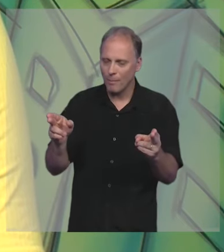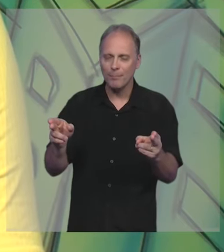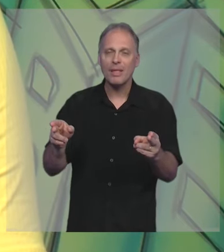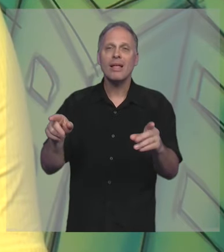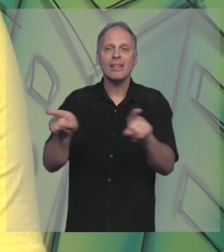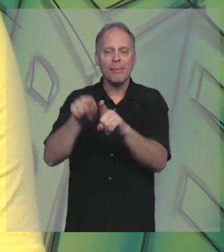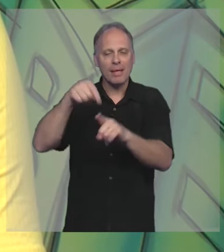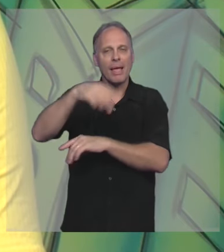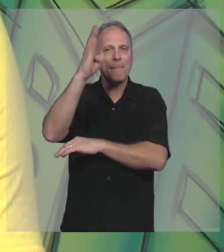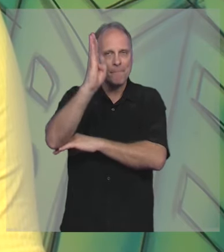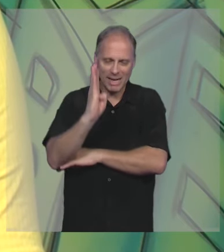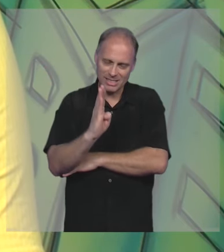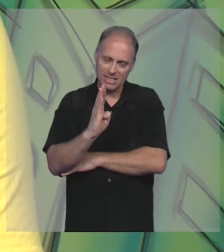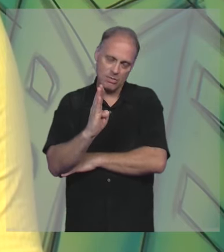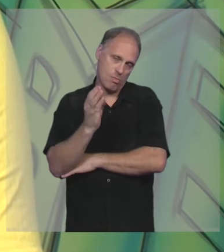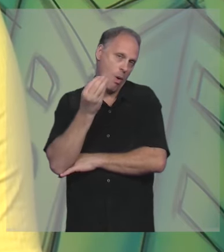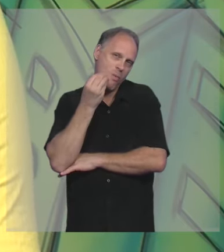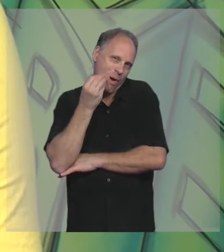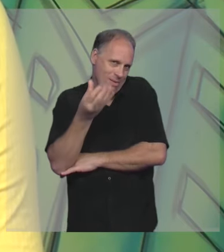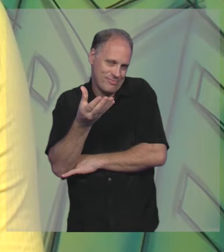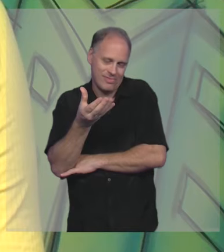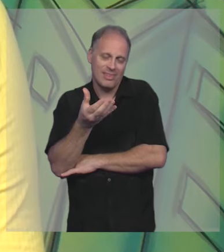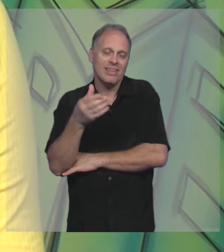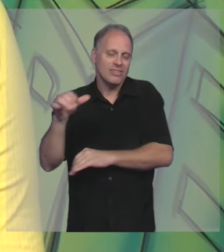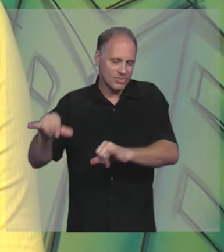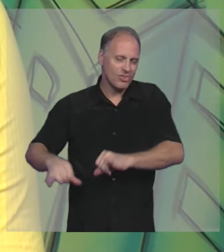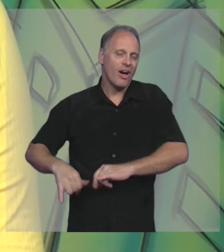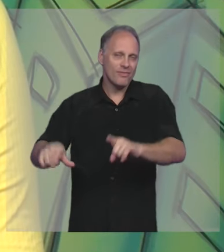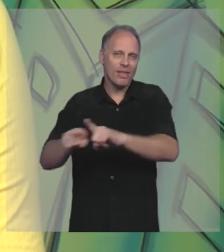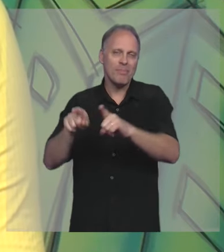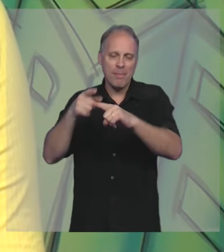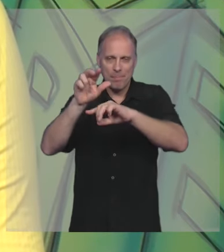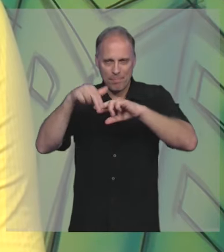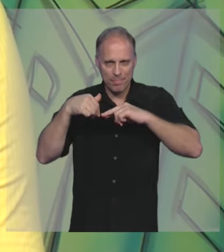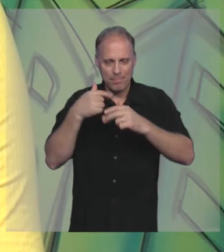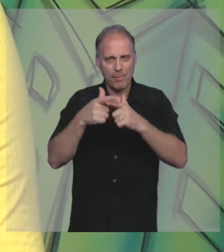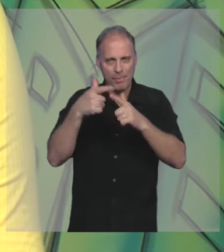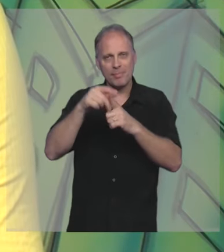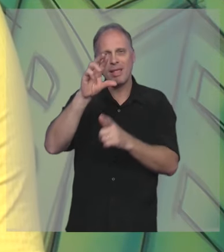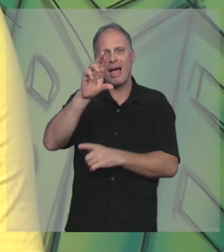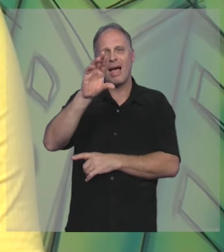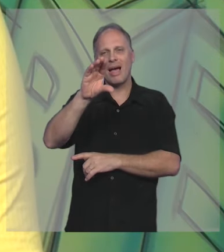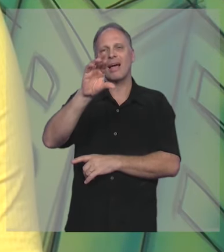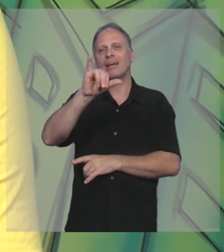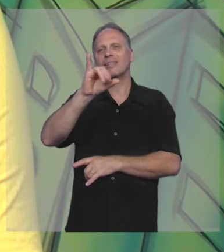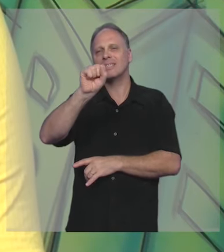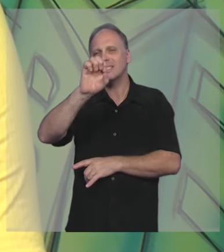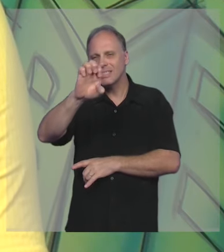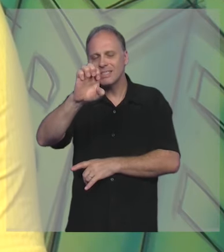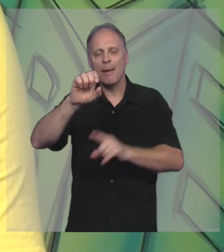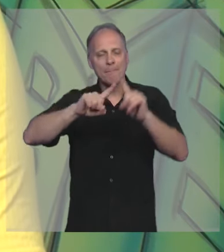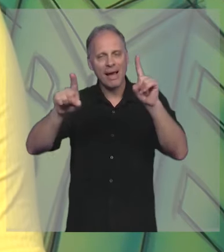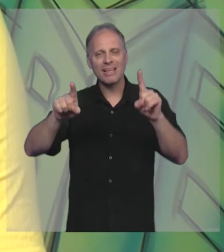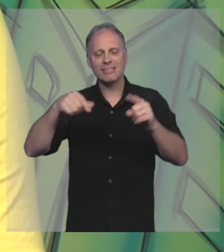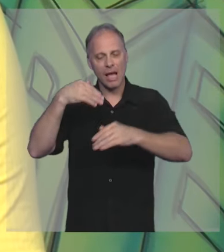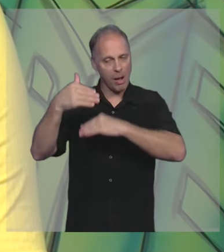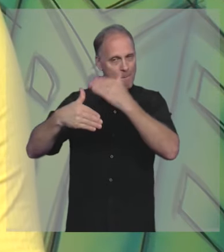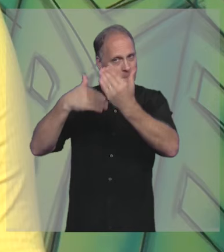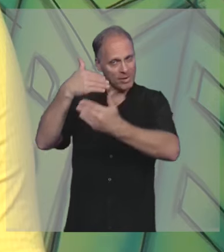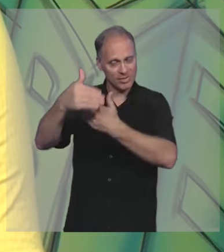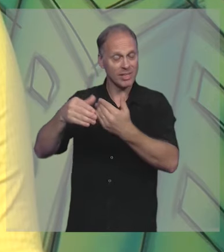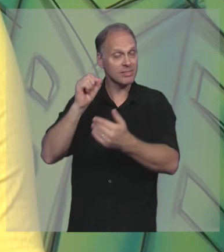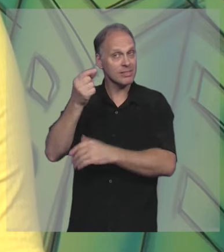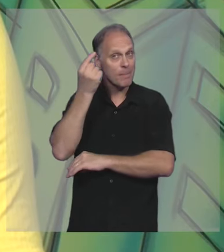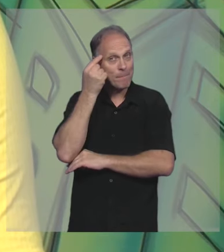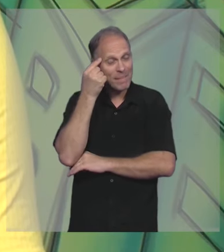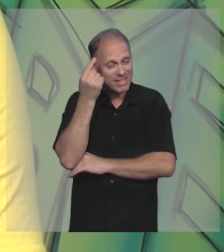Consequentemente, né, o Brasil, óbvio, ele sofre um pouco também pelas questões de crise, um pouco da industrialização, mas é um processo